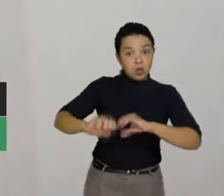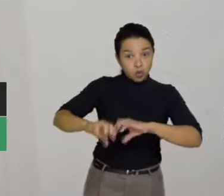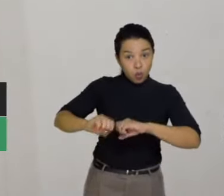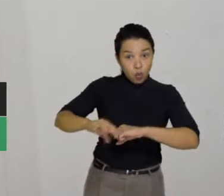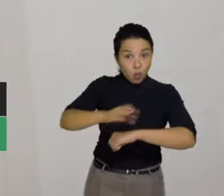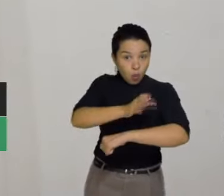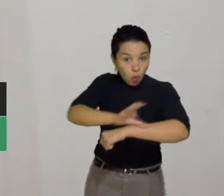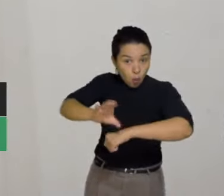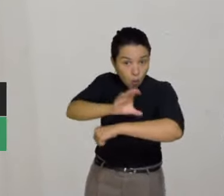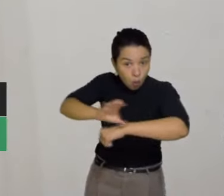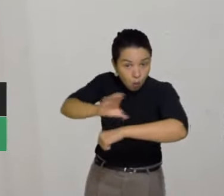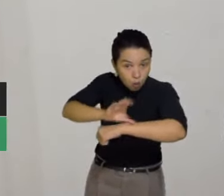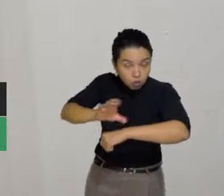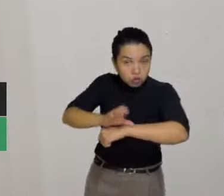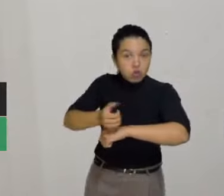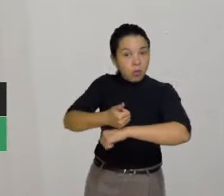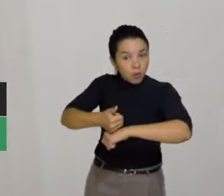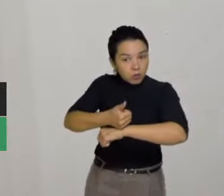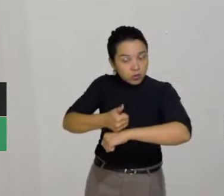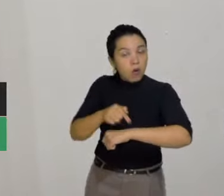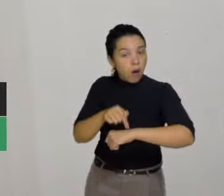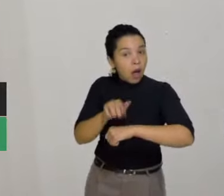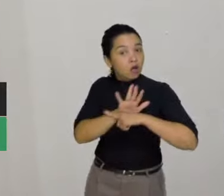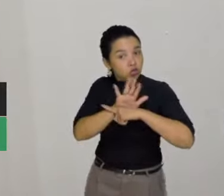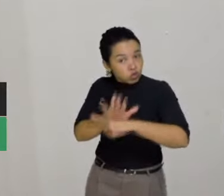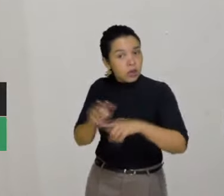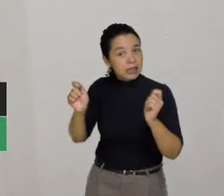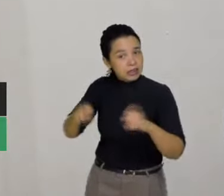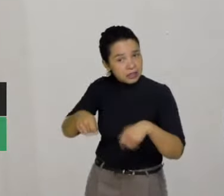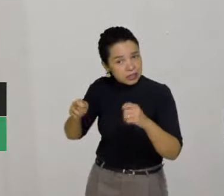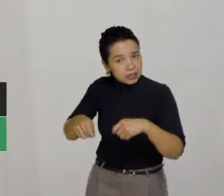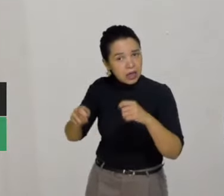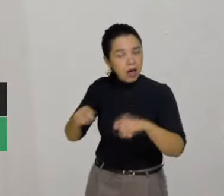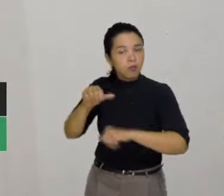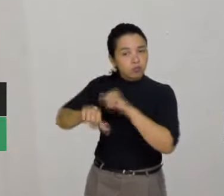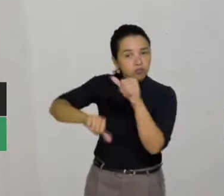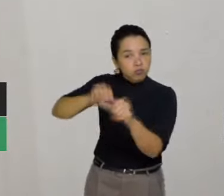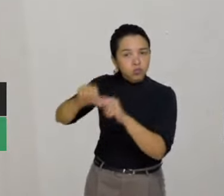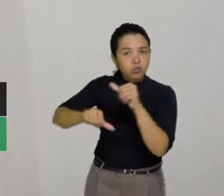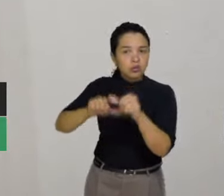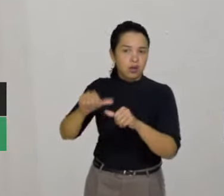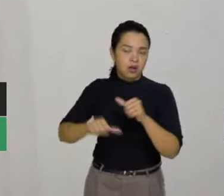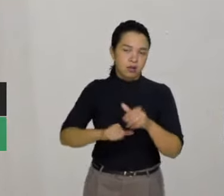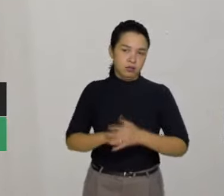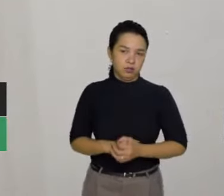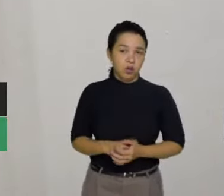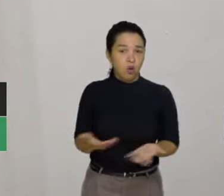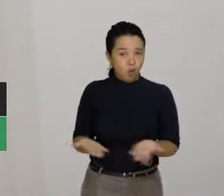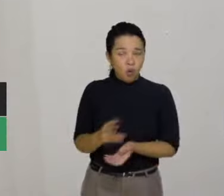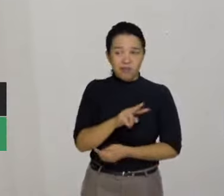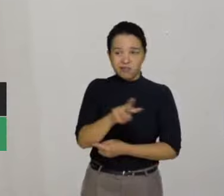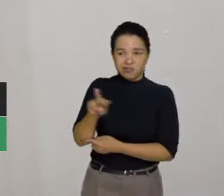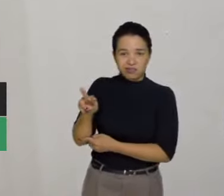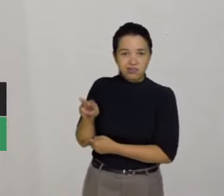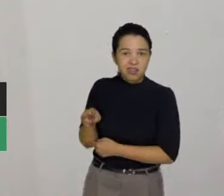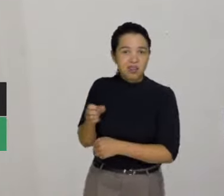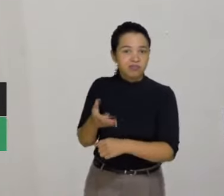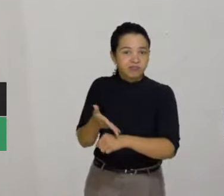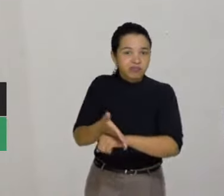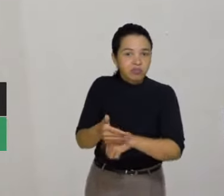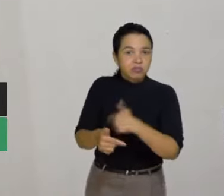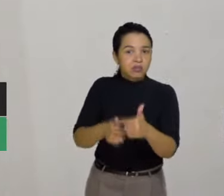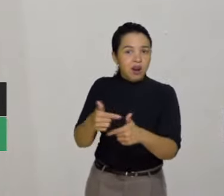jovens e é uma medida capaz de reverter esta dificuldade imensa que vemos hoje para o ingresso deles